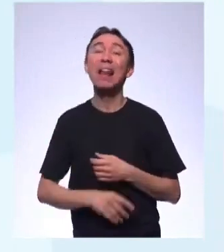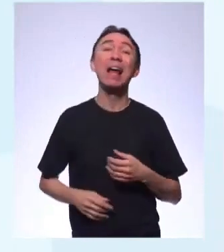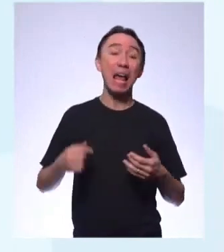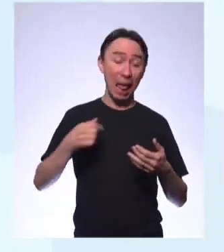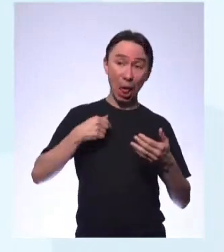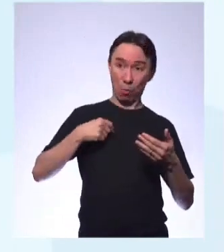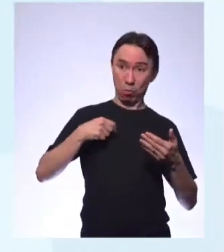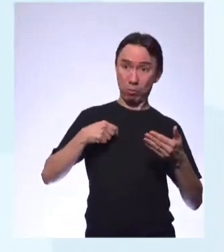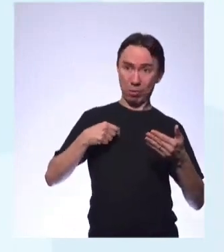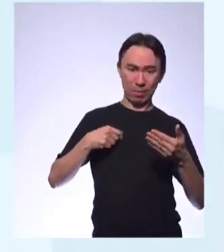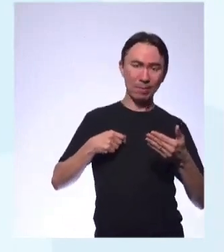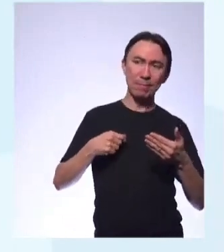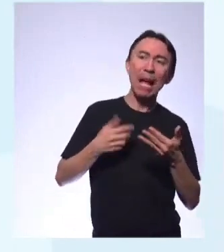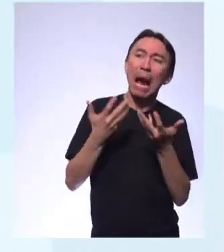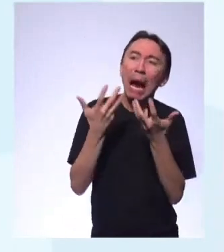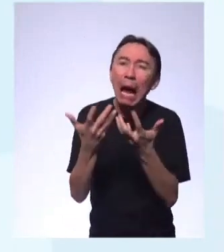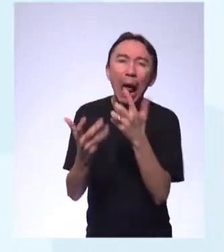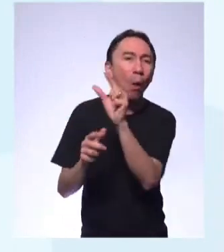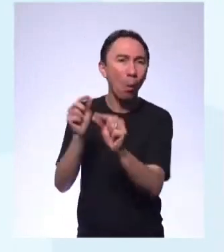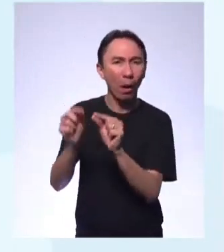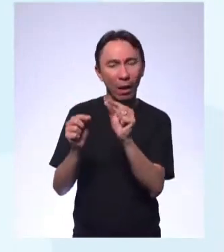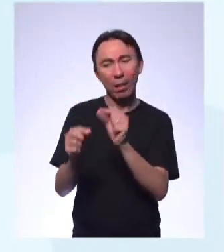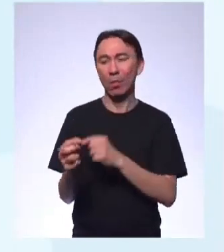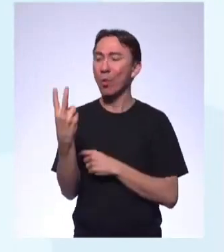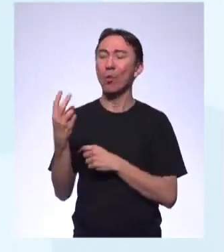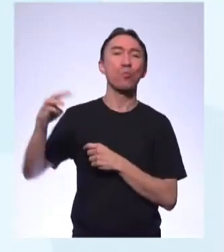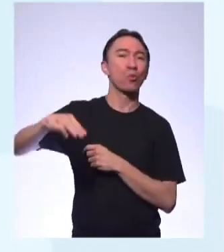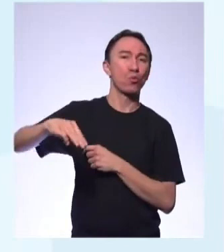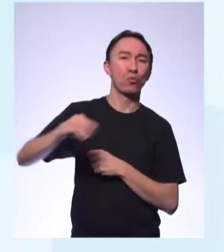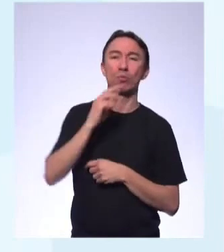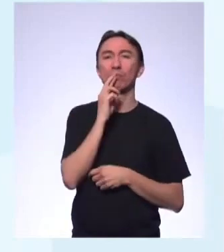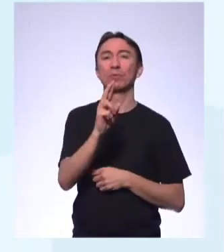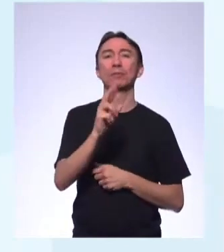eu lírico? Vou dar 2 minutos para responder e a gente já volta.